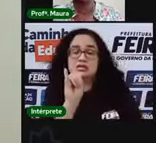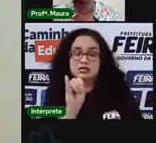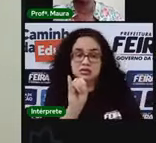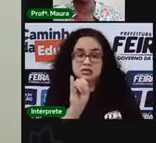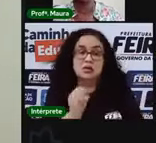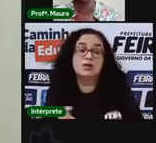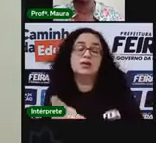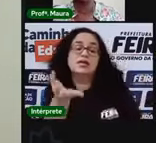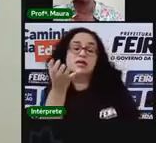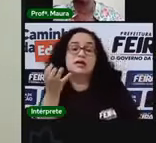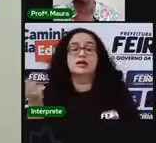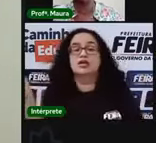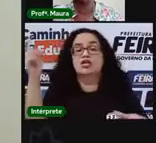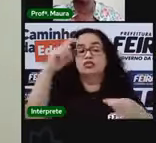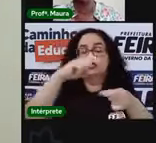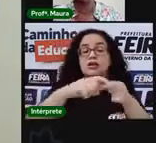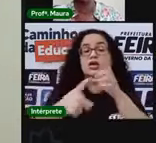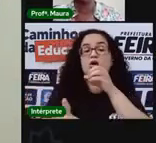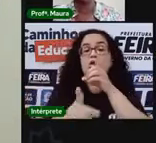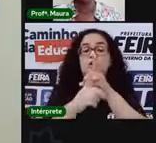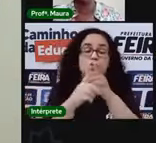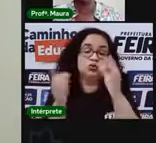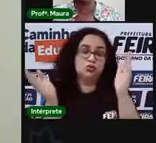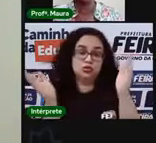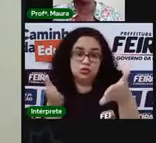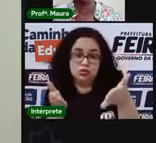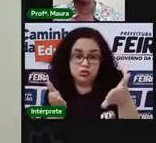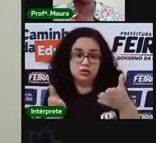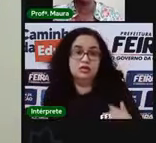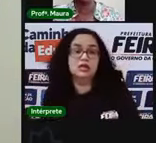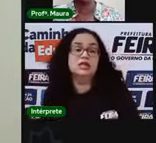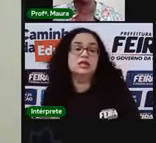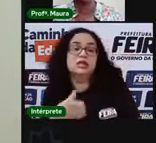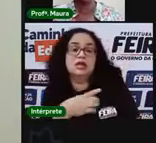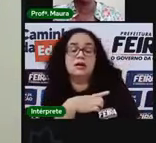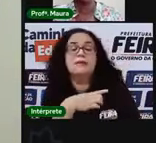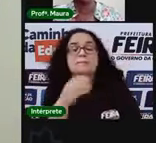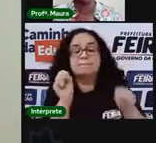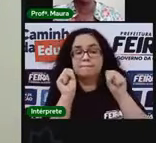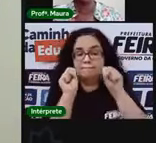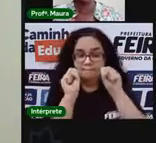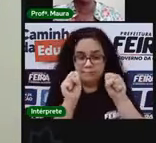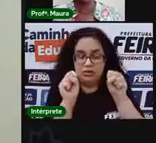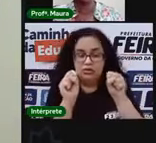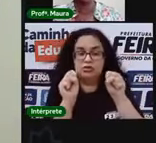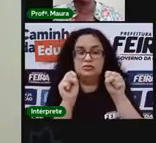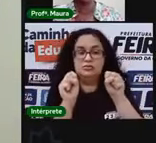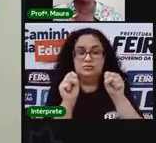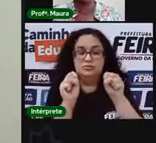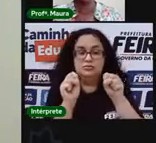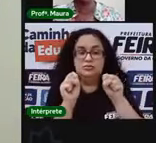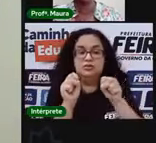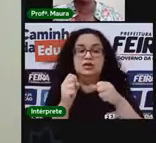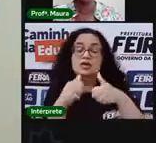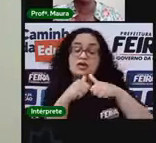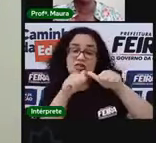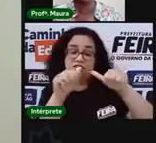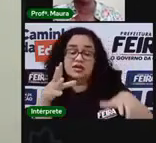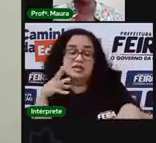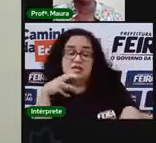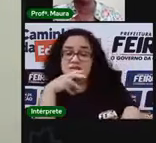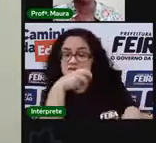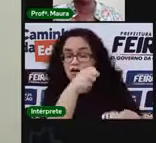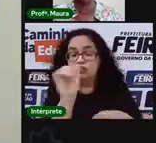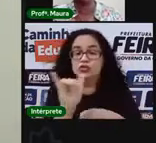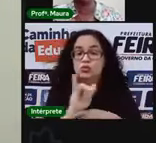se eu quiser retomar o encontro de hoje para me situar, posso? Pode, vai ficar salvo,